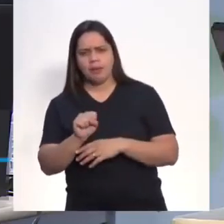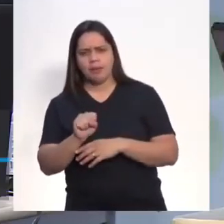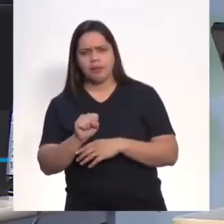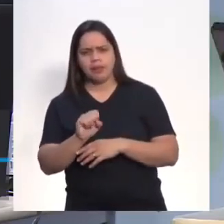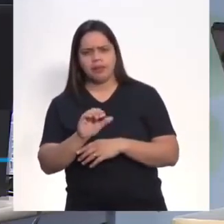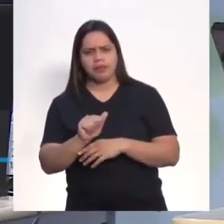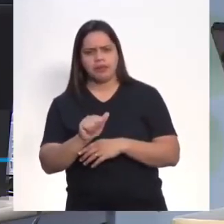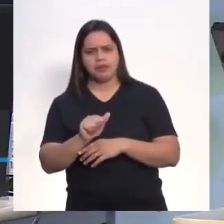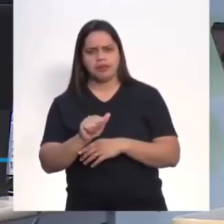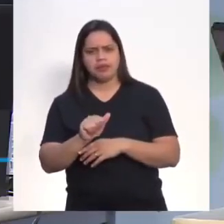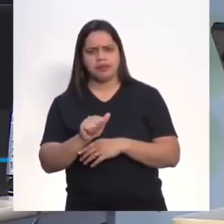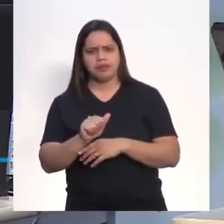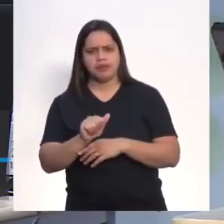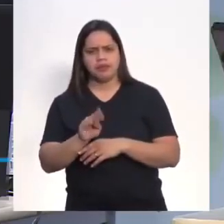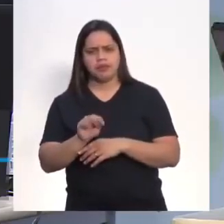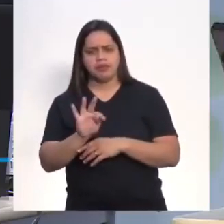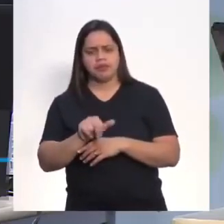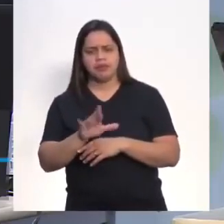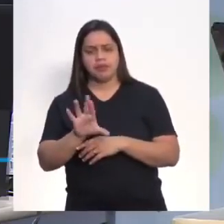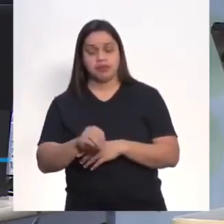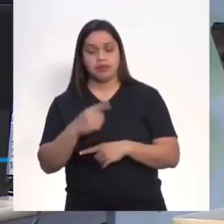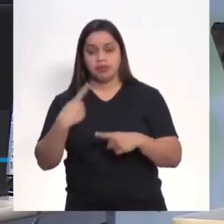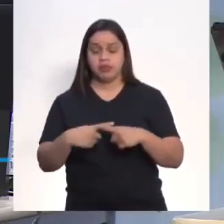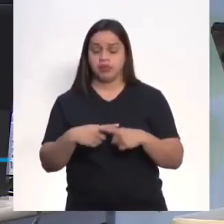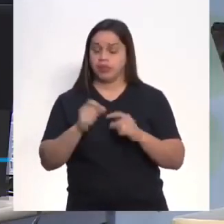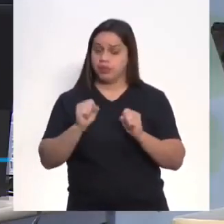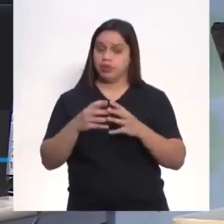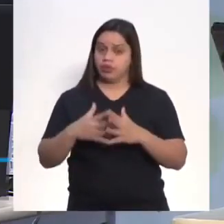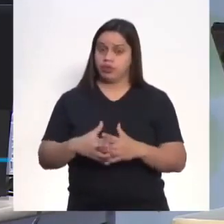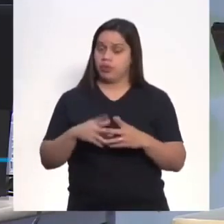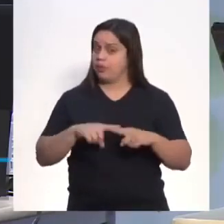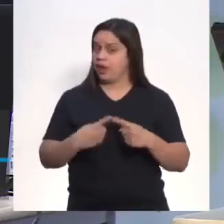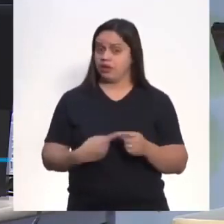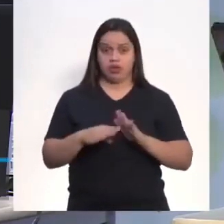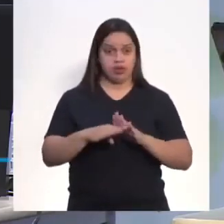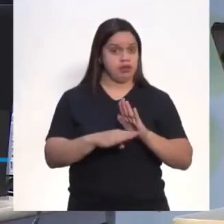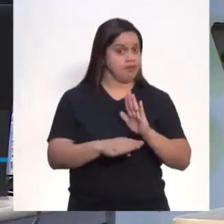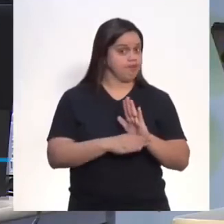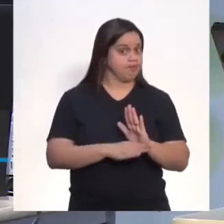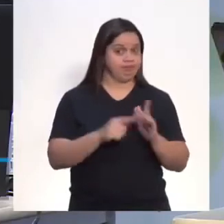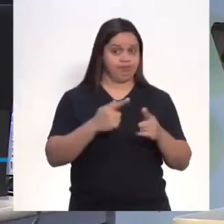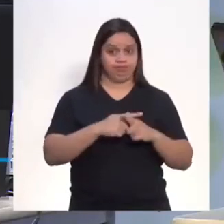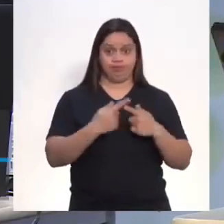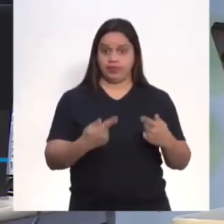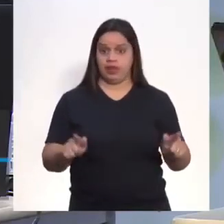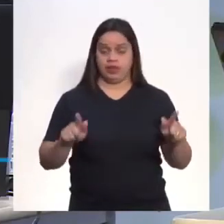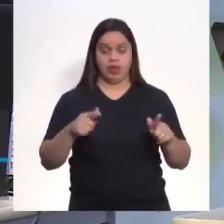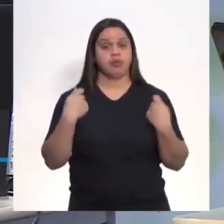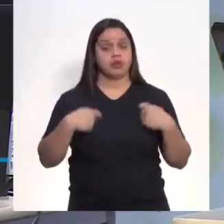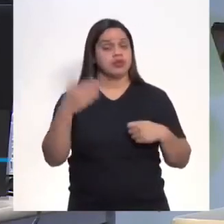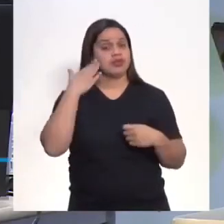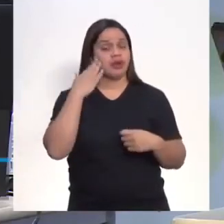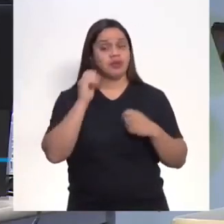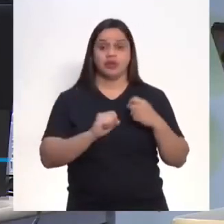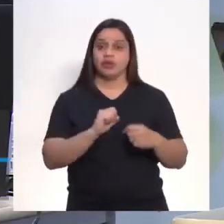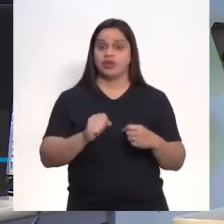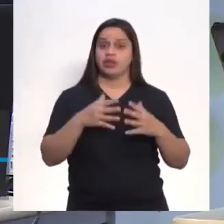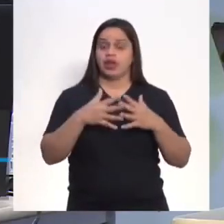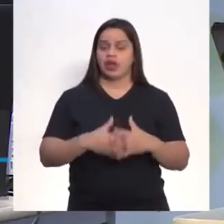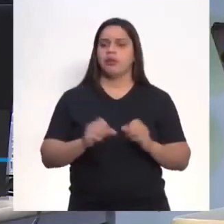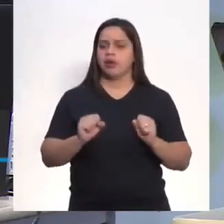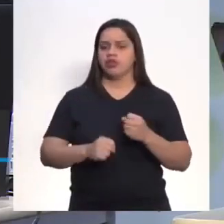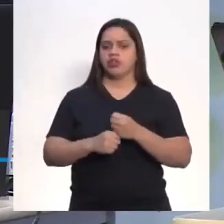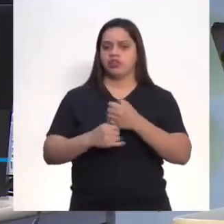é algo, sim, possível de confundir. O que eu não posso confundir é a classe gramatical. Eu tenho que saber o que é um substantivo. Pode deixar o